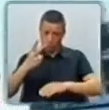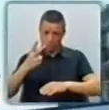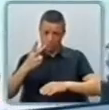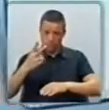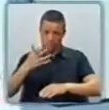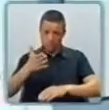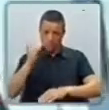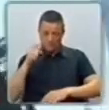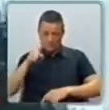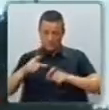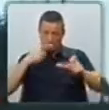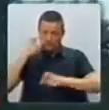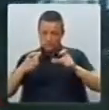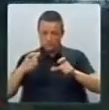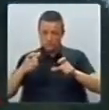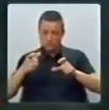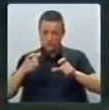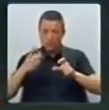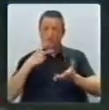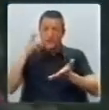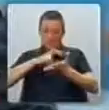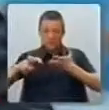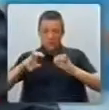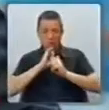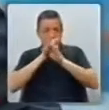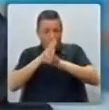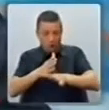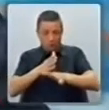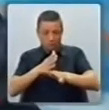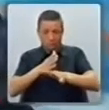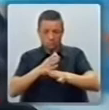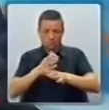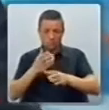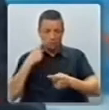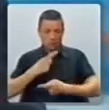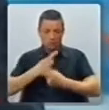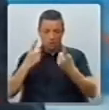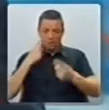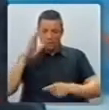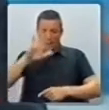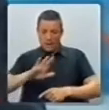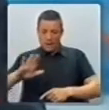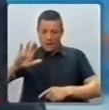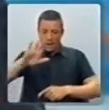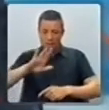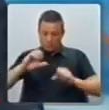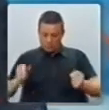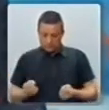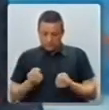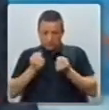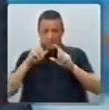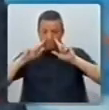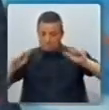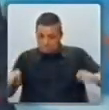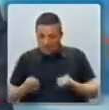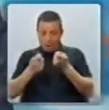12 mil pessoas estão, nesta altura, sem energia elétrica. Foram agora divulgadas as imagens do salvamento milagroso da bebé de ano e